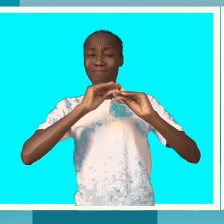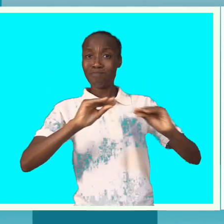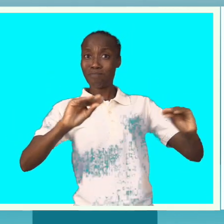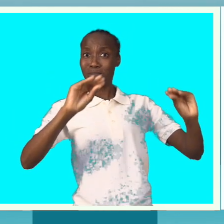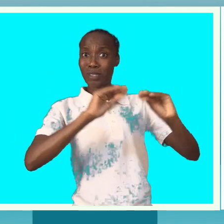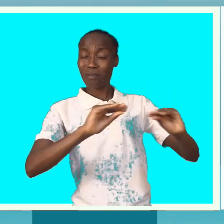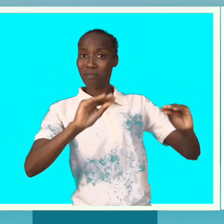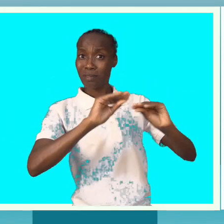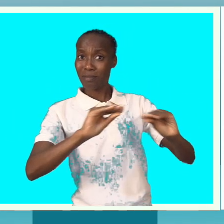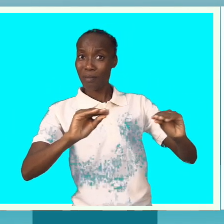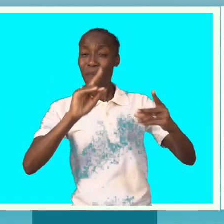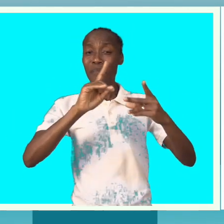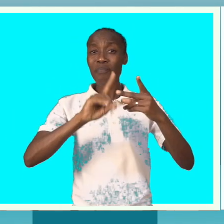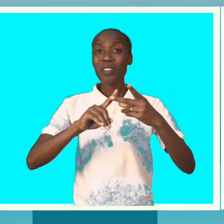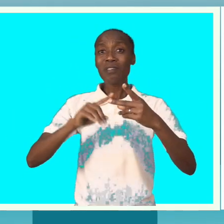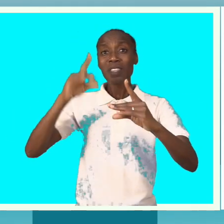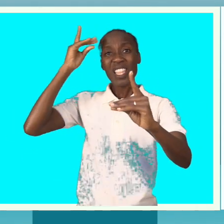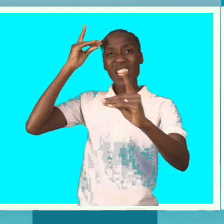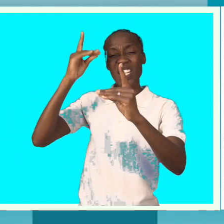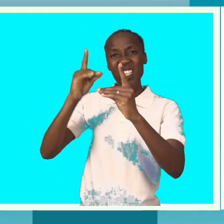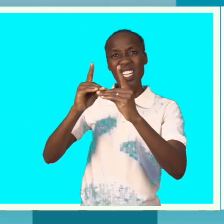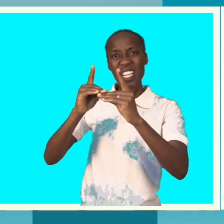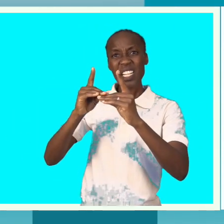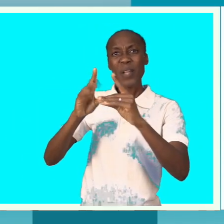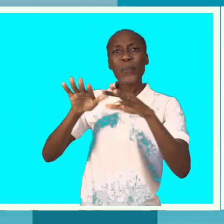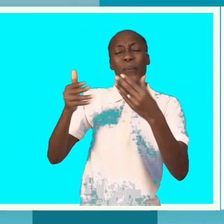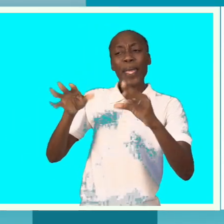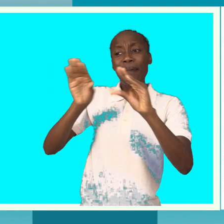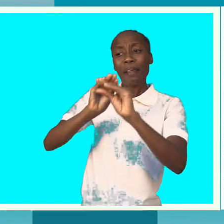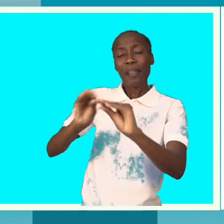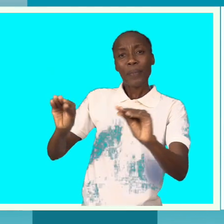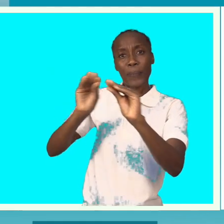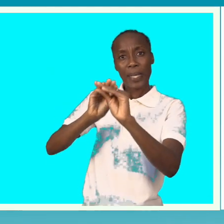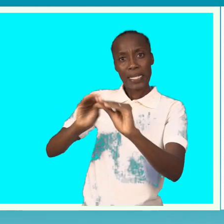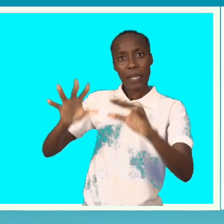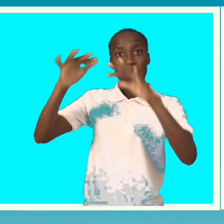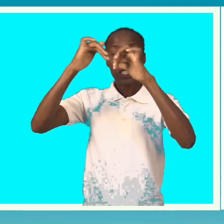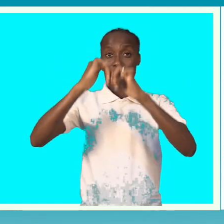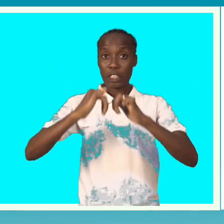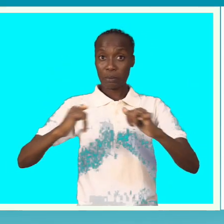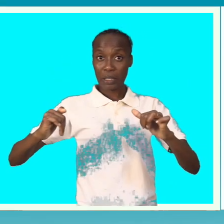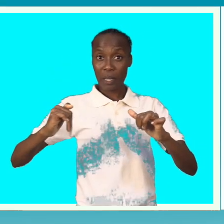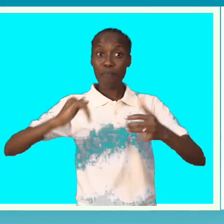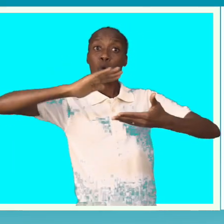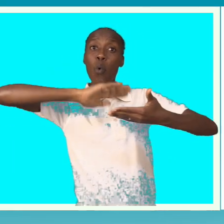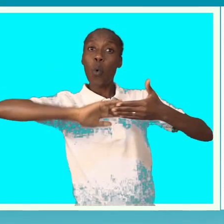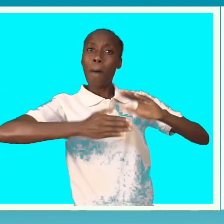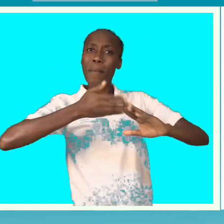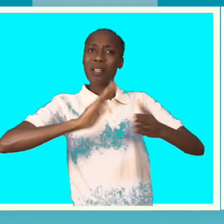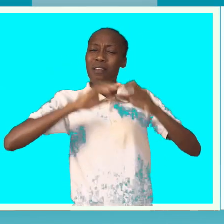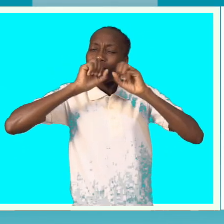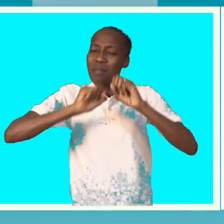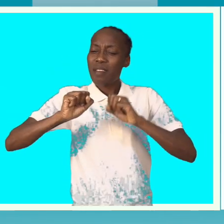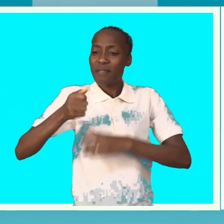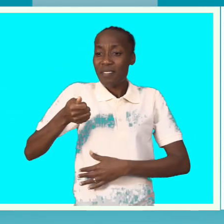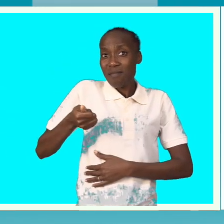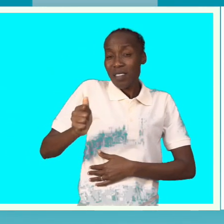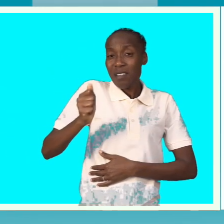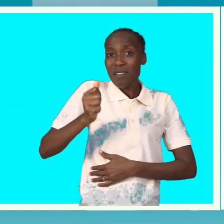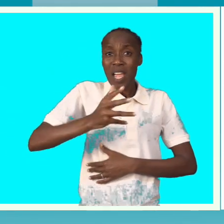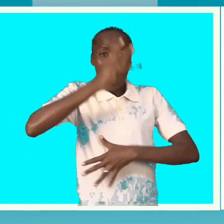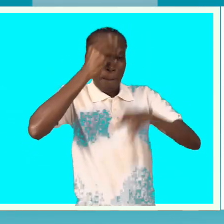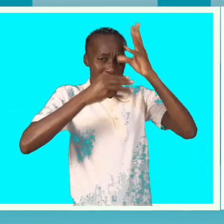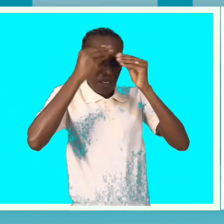psicopedagogia, tem uma disciplina de necessidades educativas especiais, em que o professor tem que aprender a fazer o diagnóstico